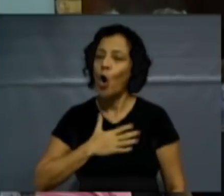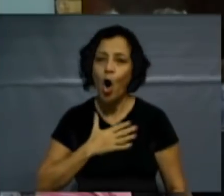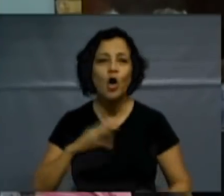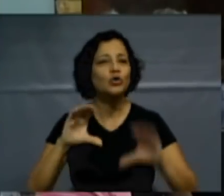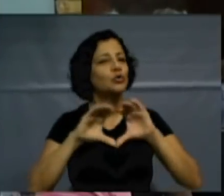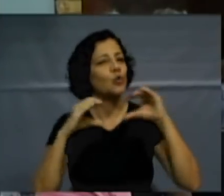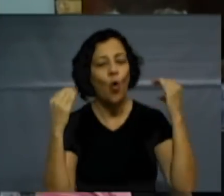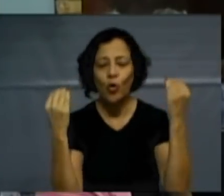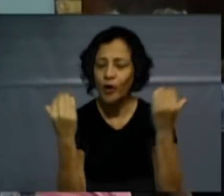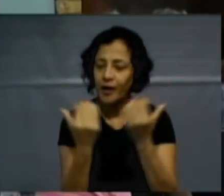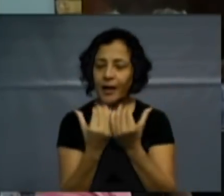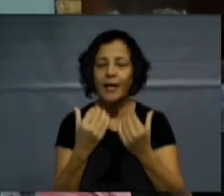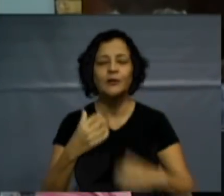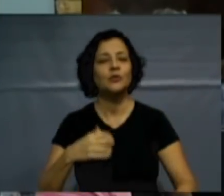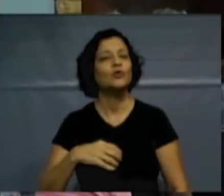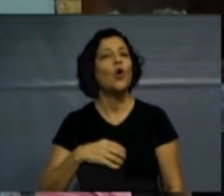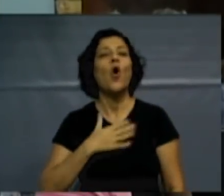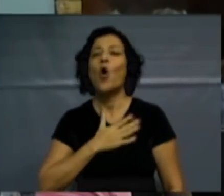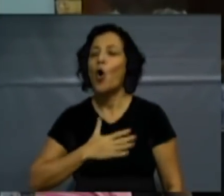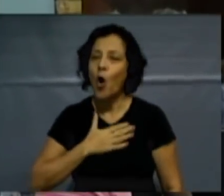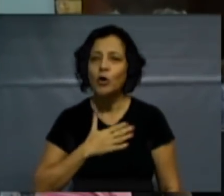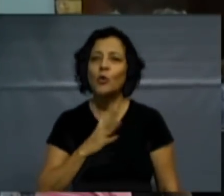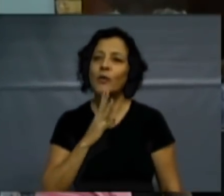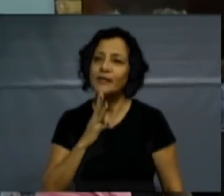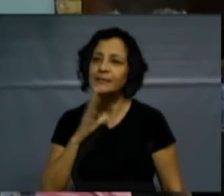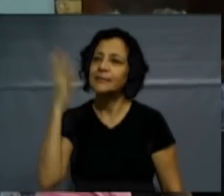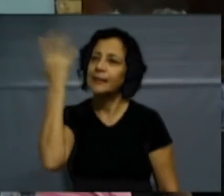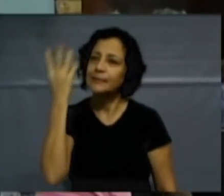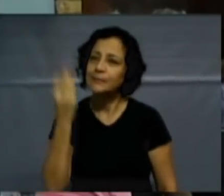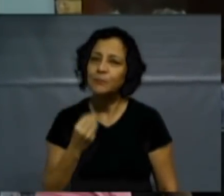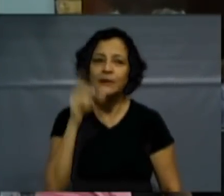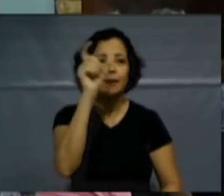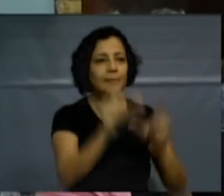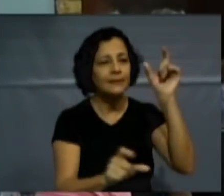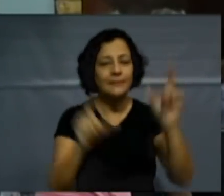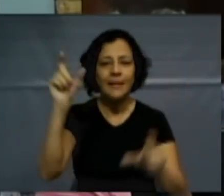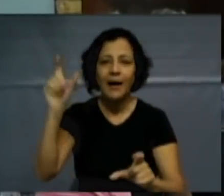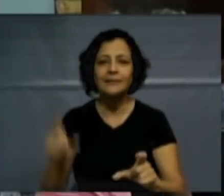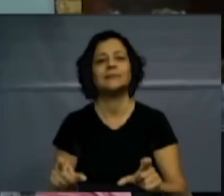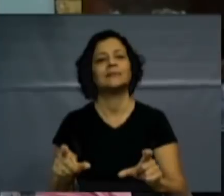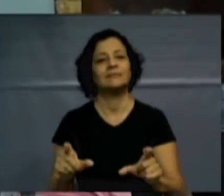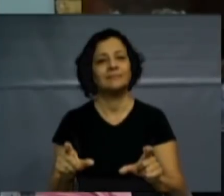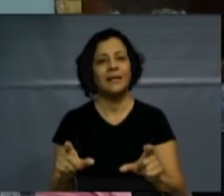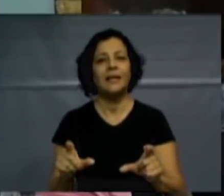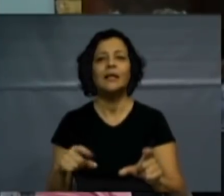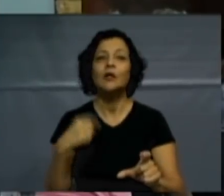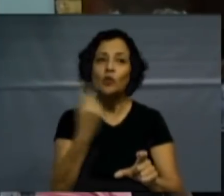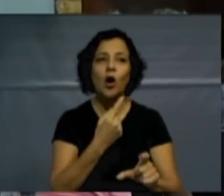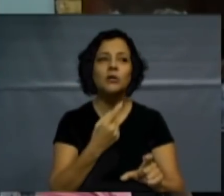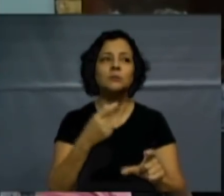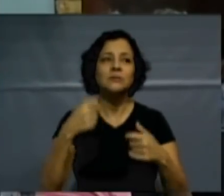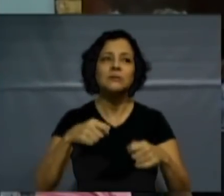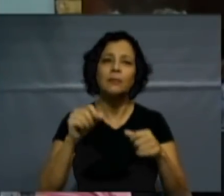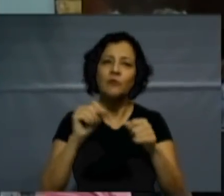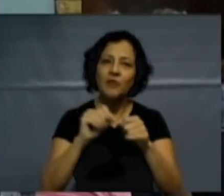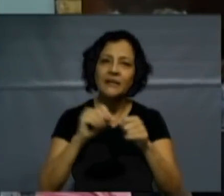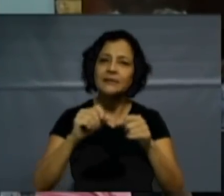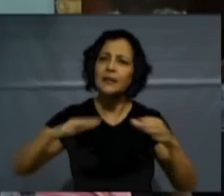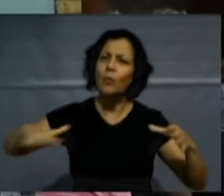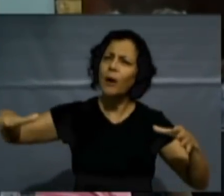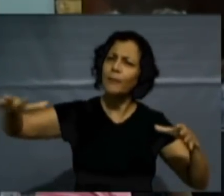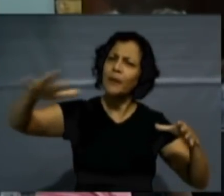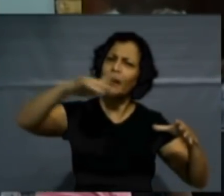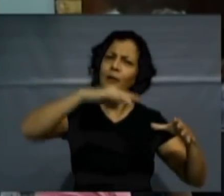espíritas, gosto de conhecer espírita. E a gente faz aquele ambiente como se a gente estivesse na nossa